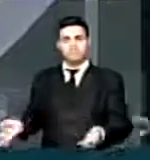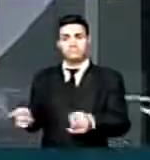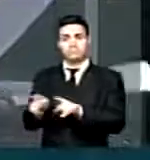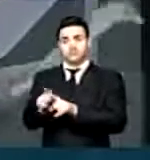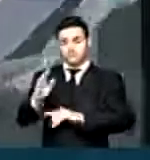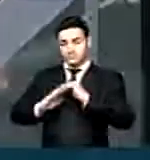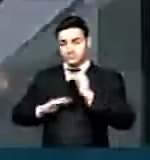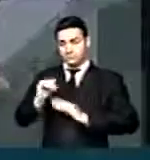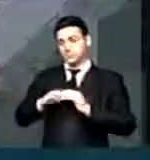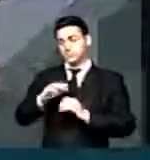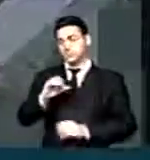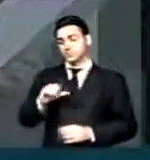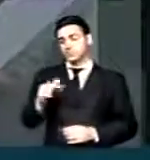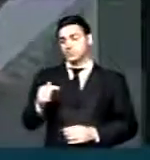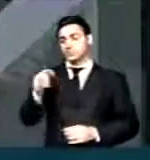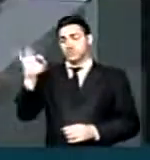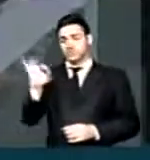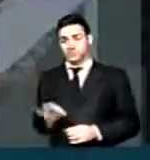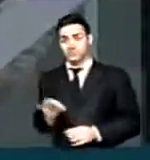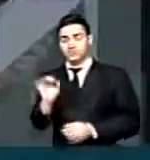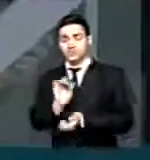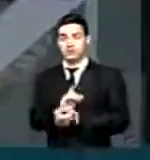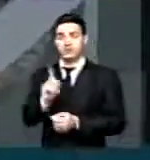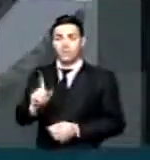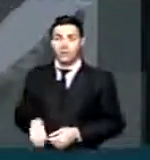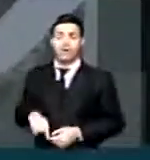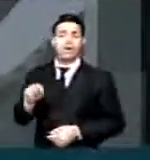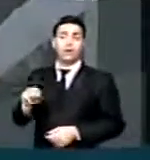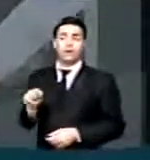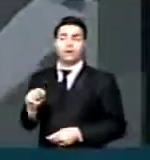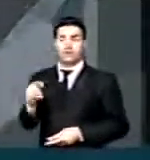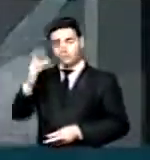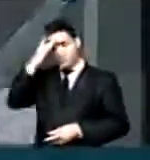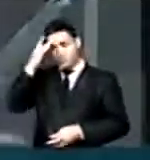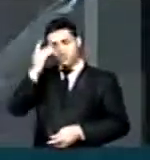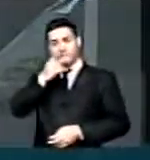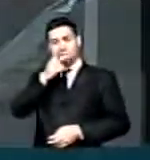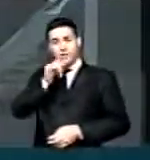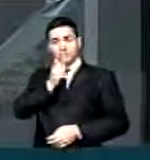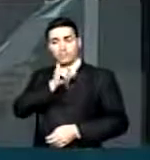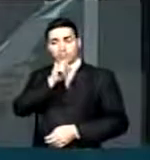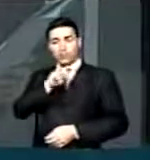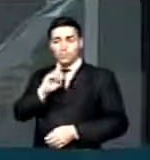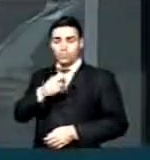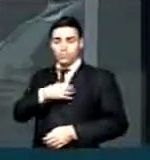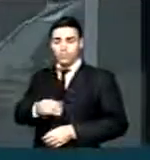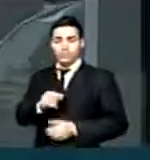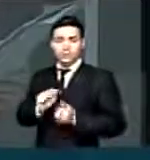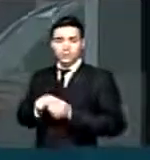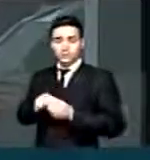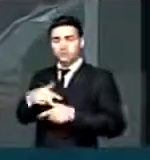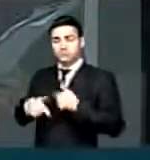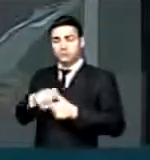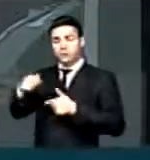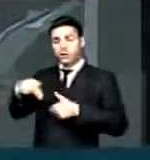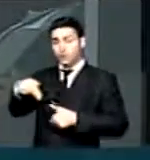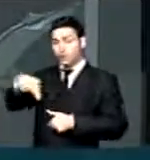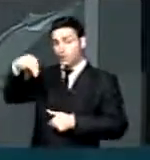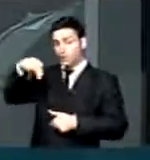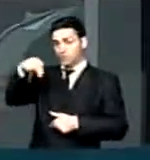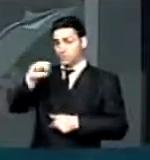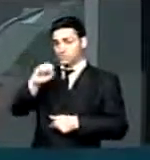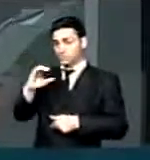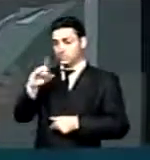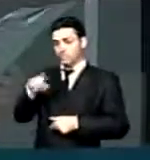produção, 97% das lavouras são controladas por pais e mães e filhos, sendo a região norte de Santa